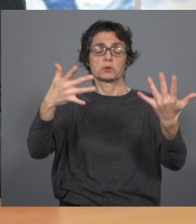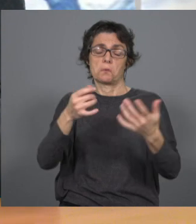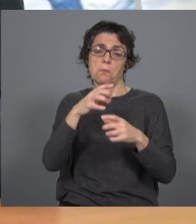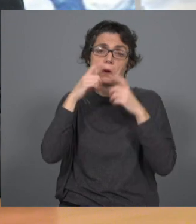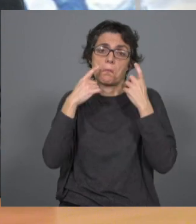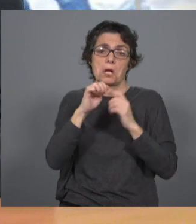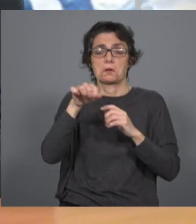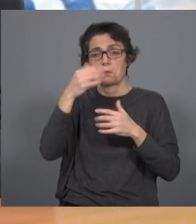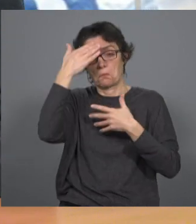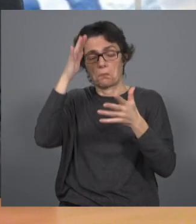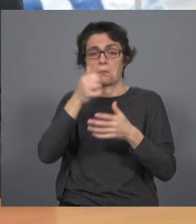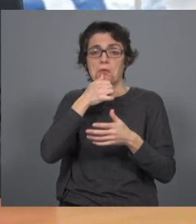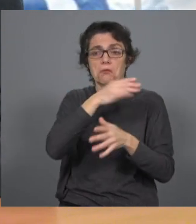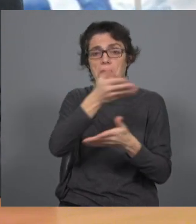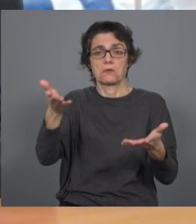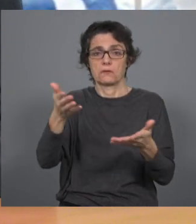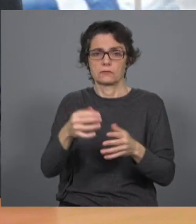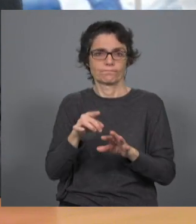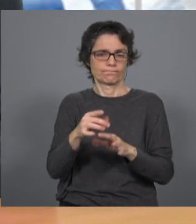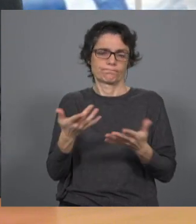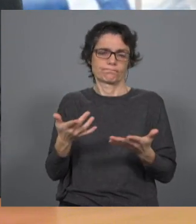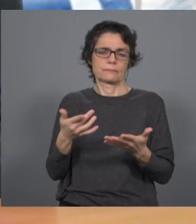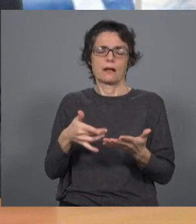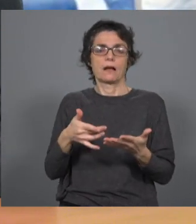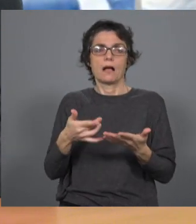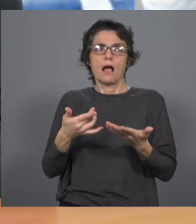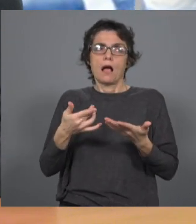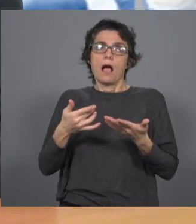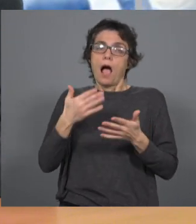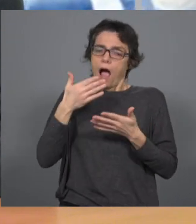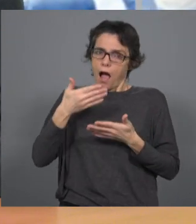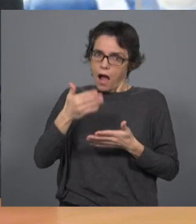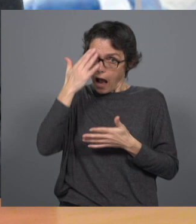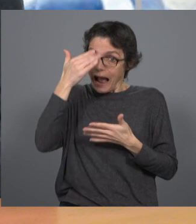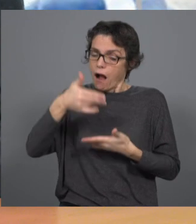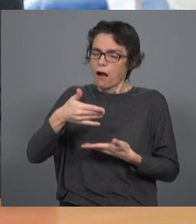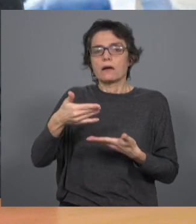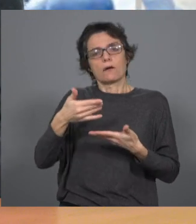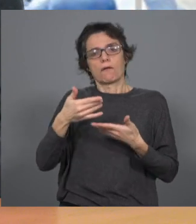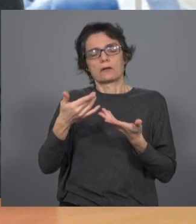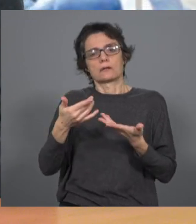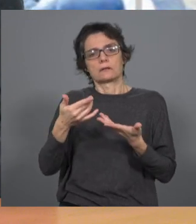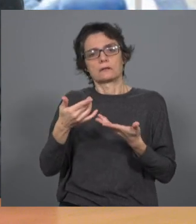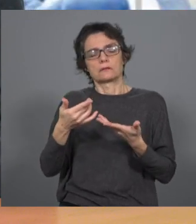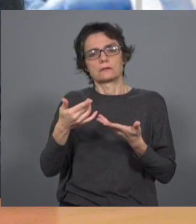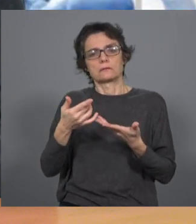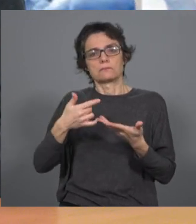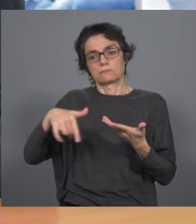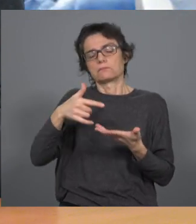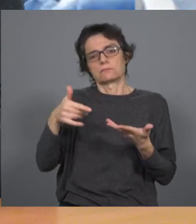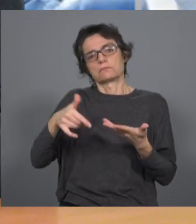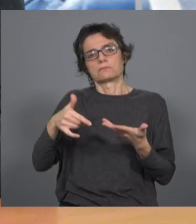pelo menos nos nossos meios, essa realidade está superada e para nós a máscara